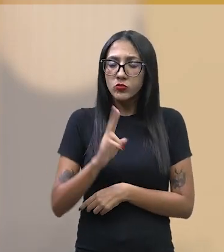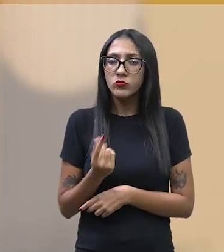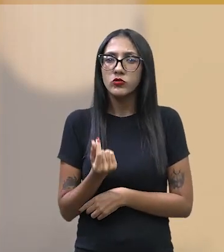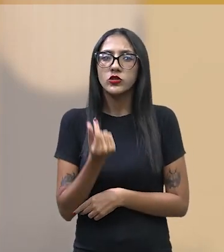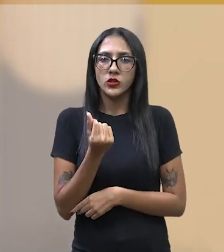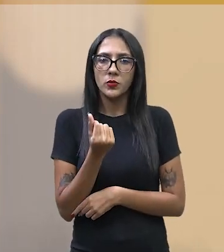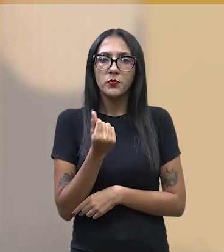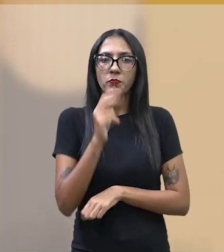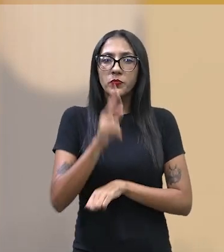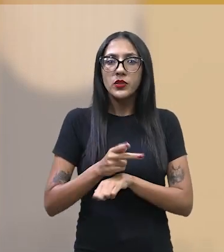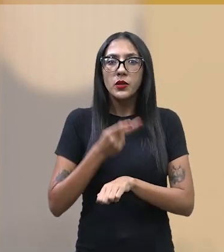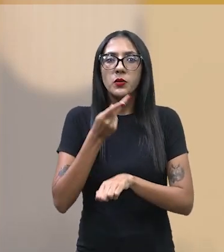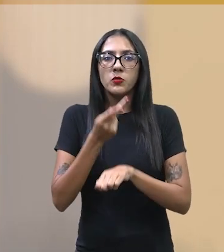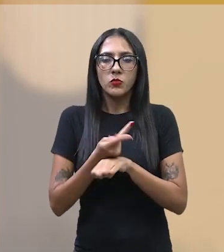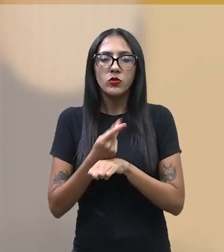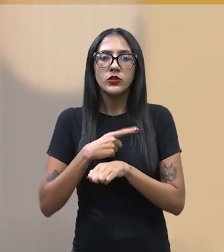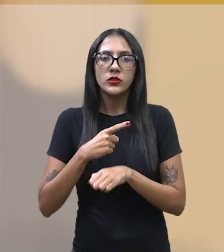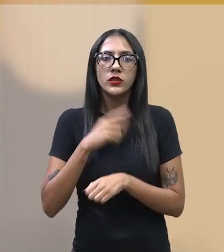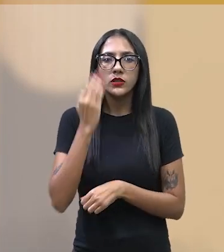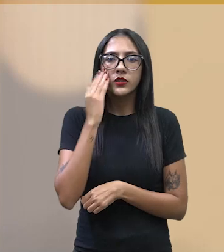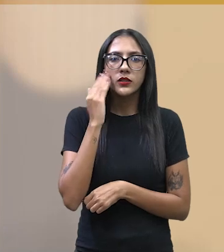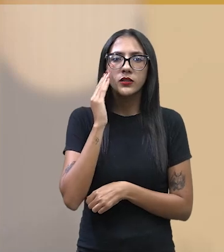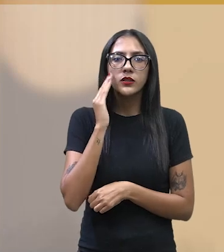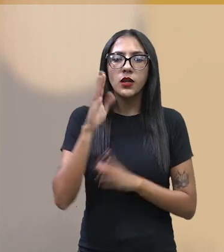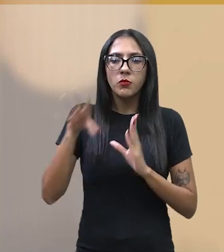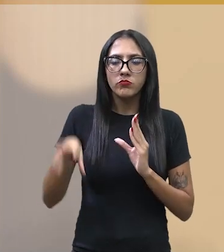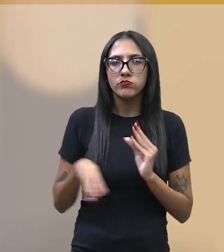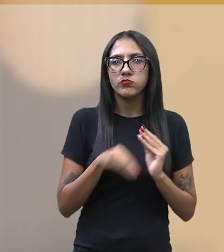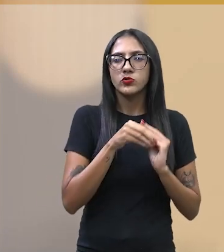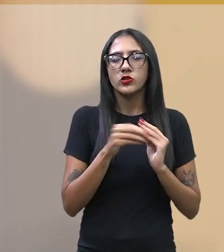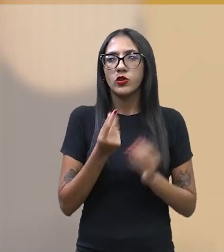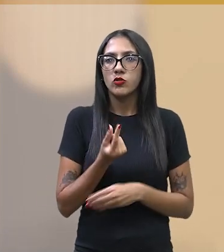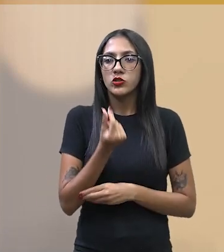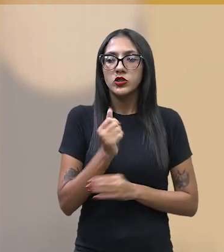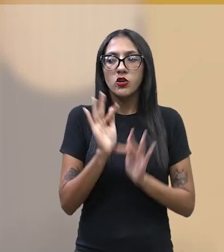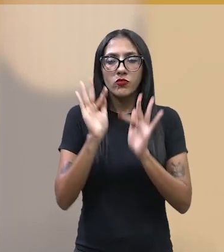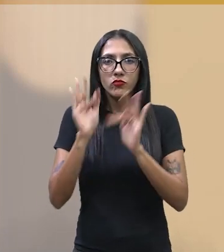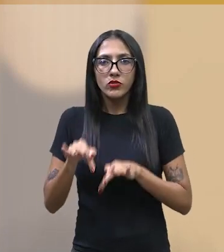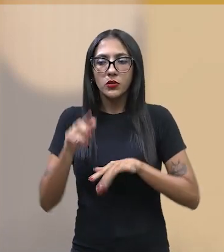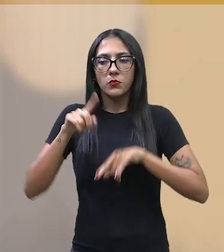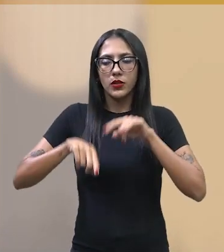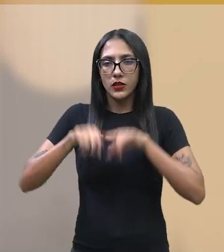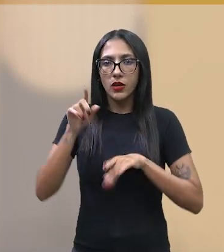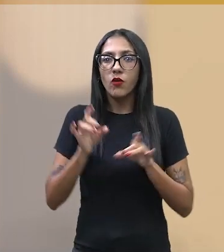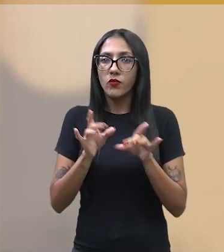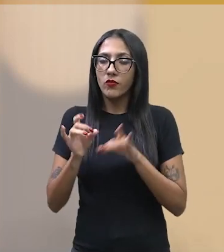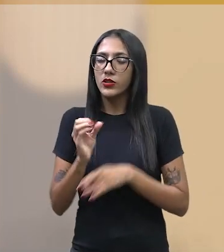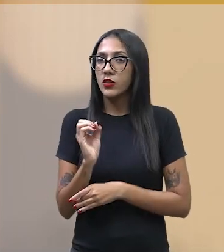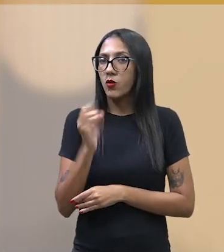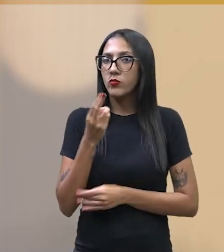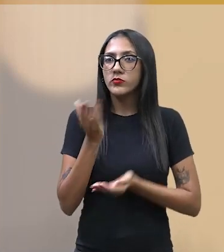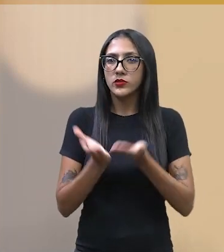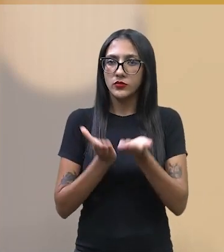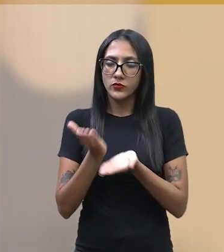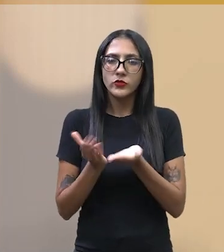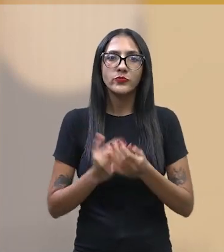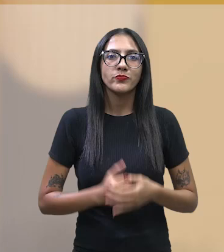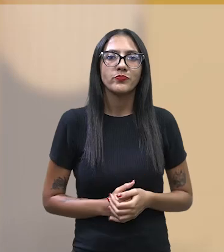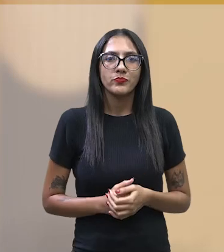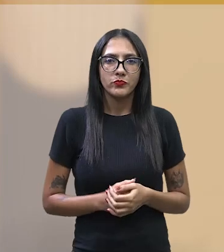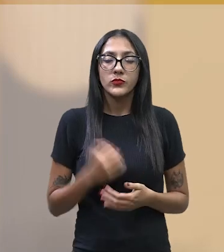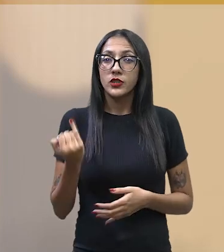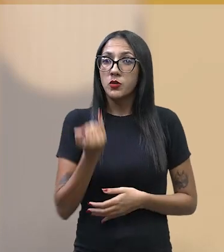poder completar aí o preço de custo do seu produto ou do seu serviço. E é importante você não